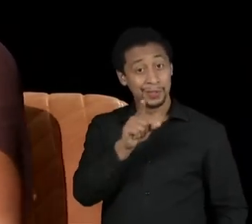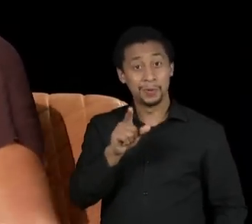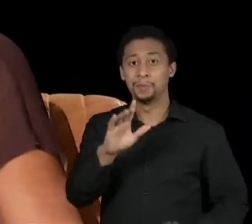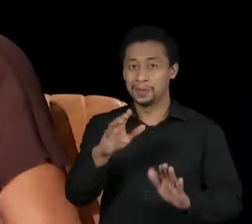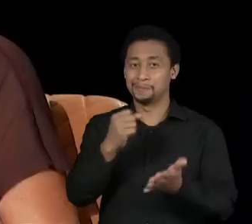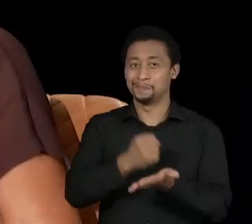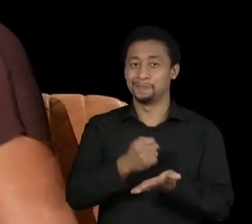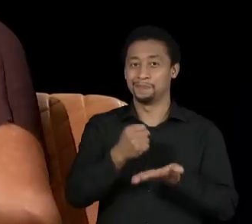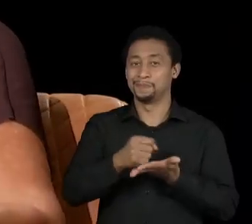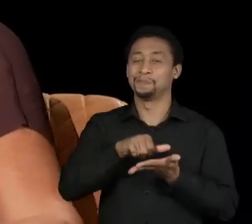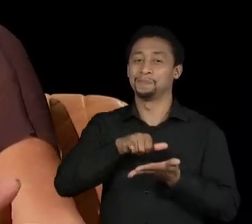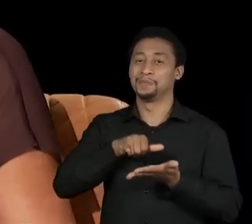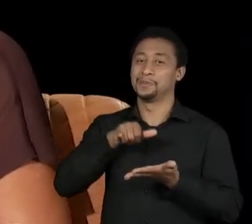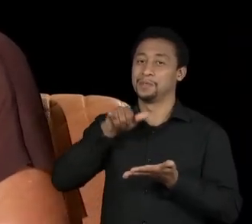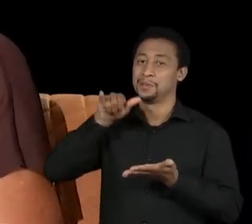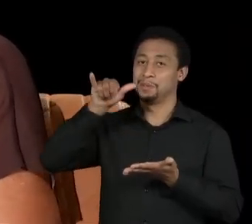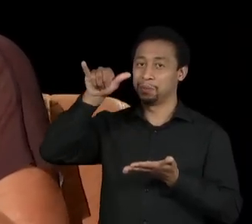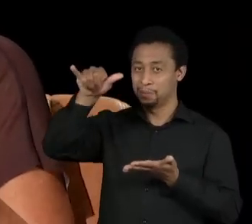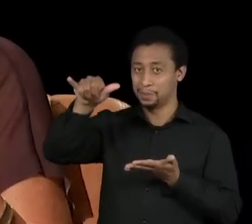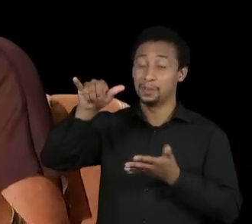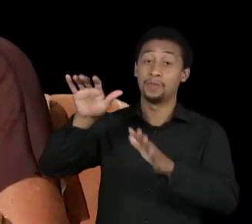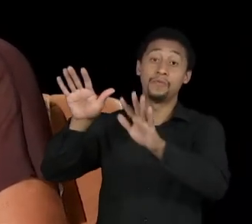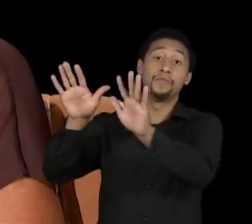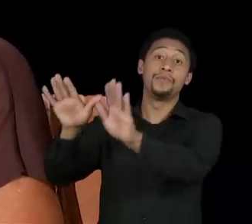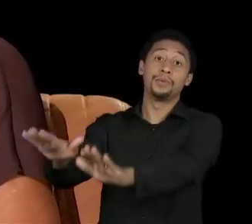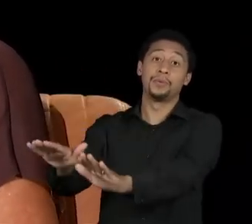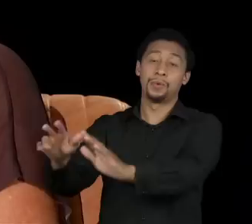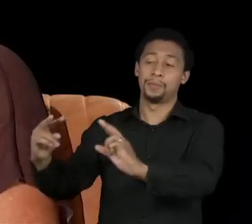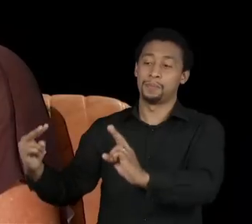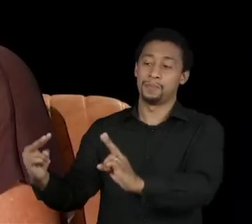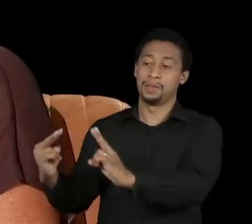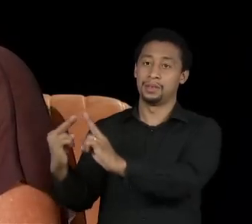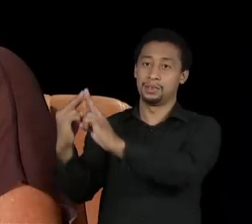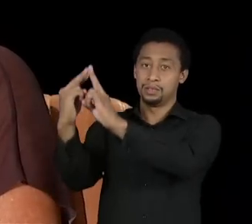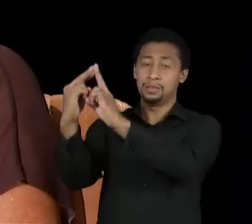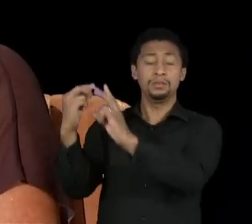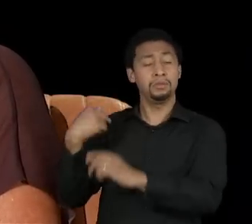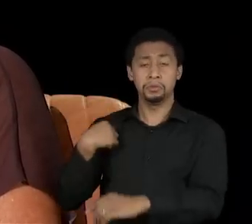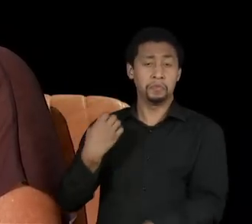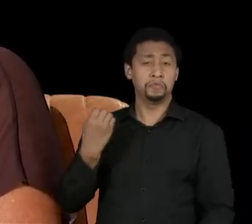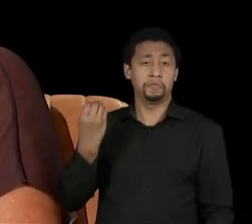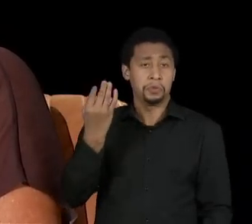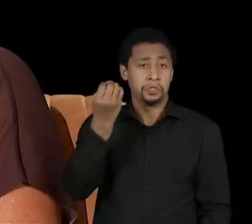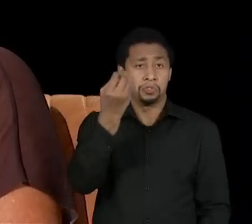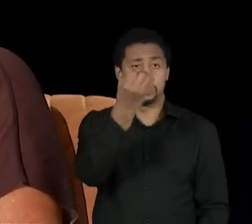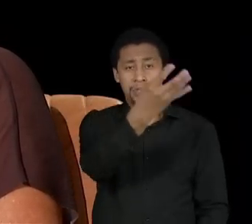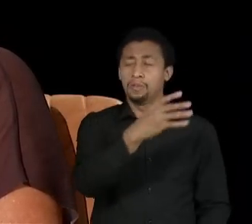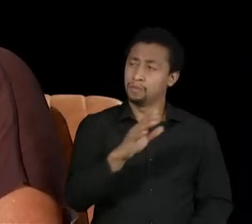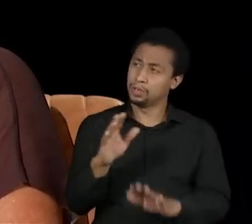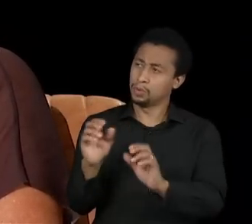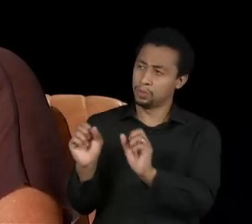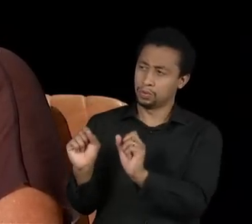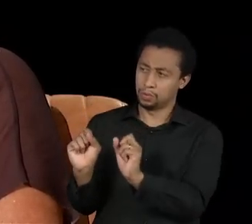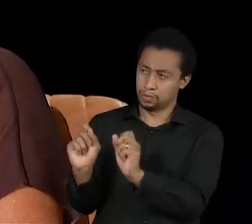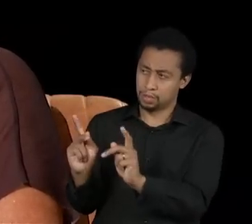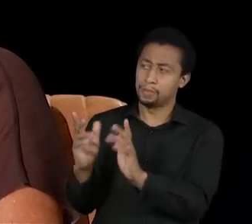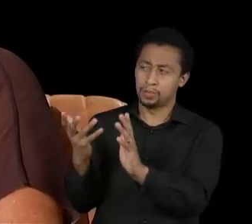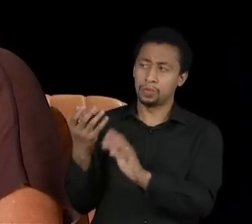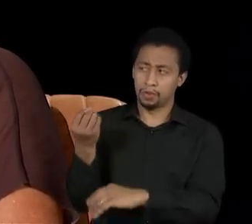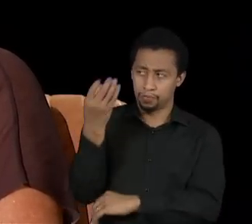passaporte ficou em Paris e eu viajei. Aí eu falei assim, tá bom, mas eu quero ir com o nome de